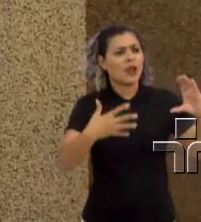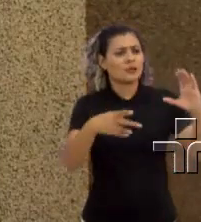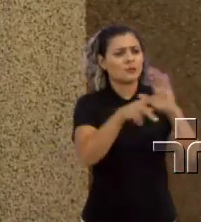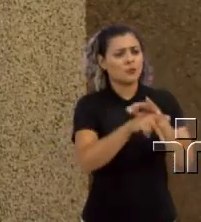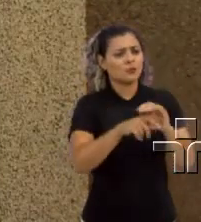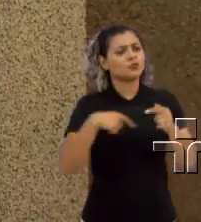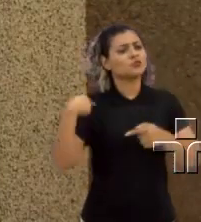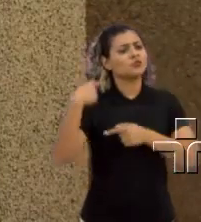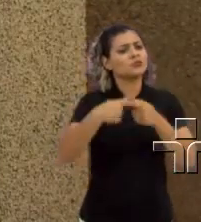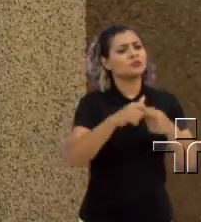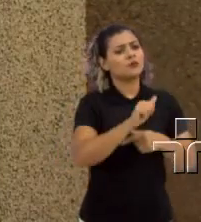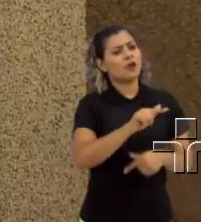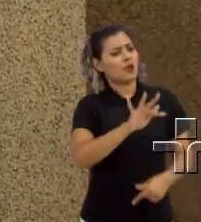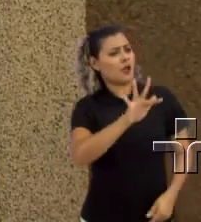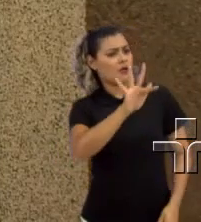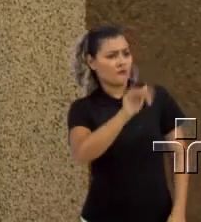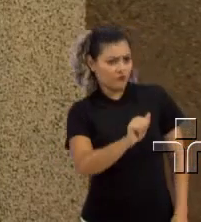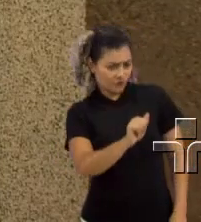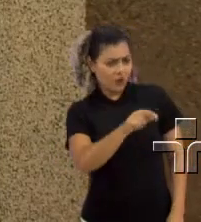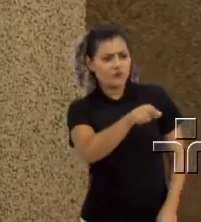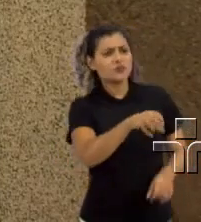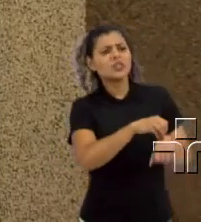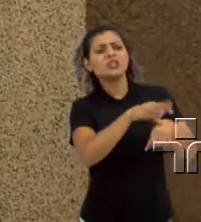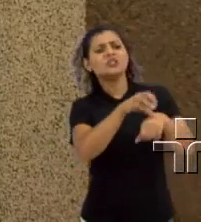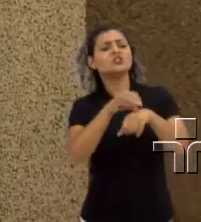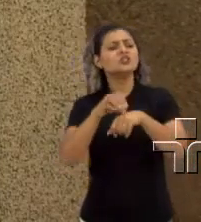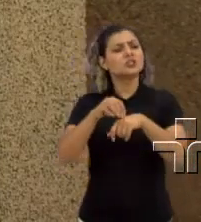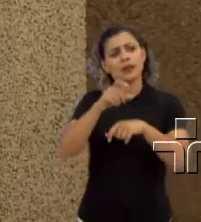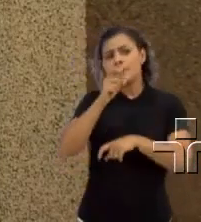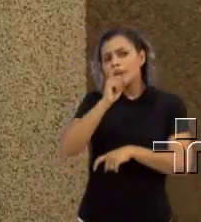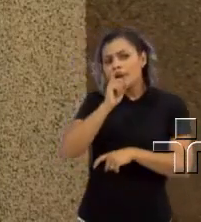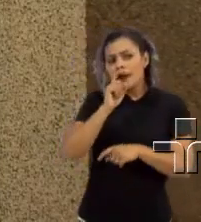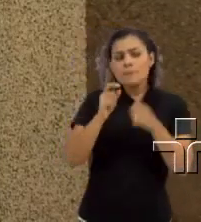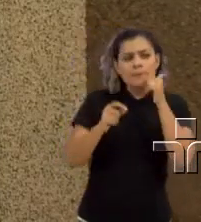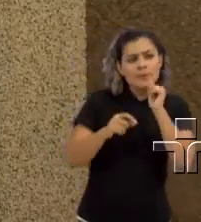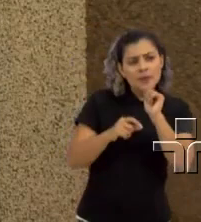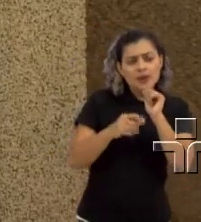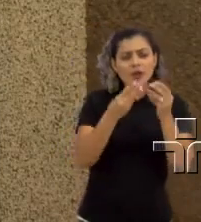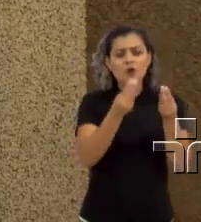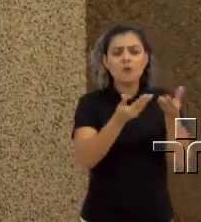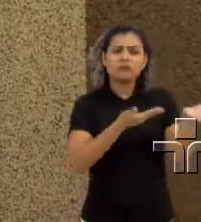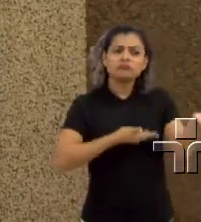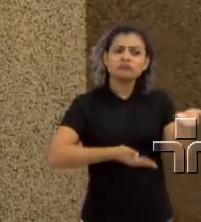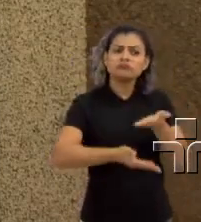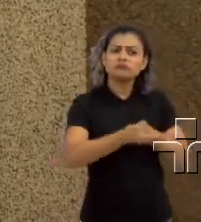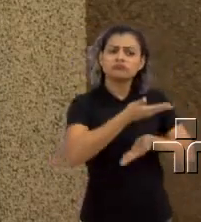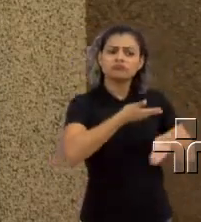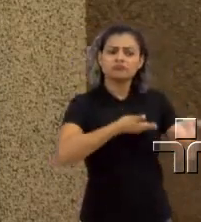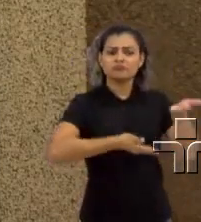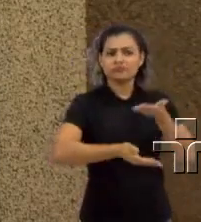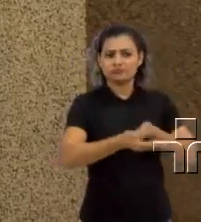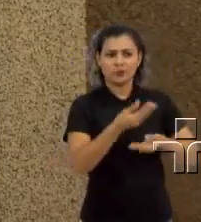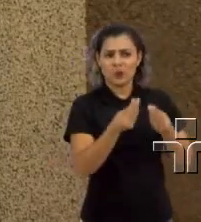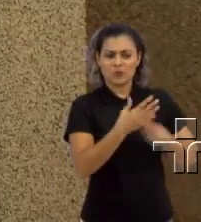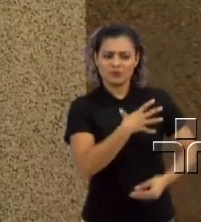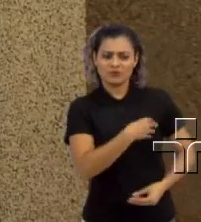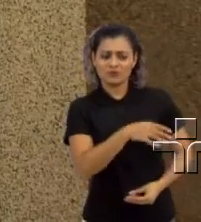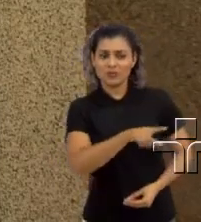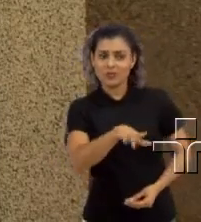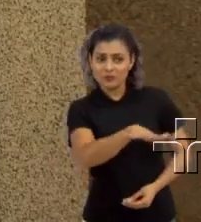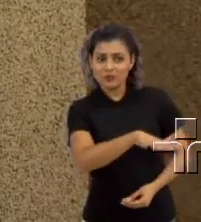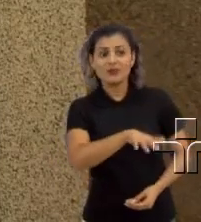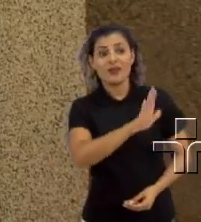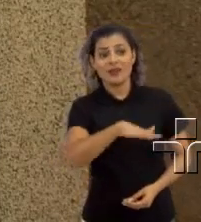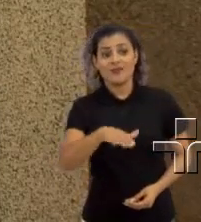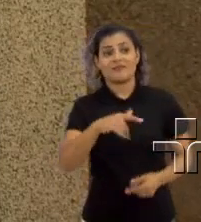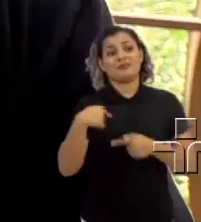dessa geração alfa e que dicas você dá para os pais? Como é que os pais fazem para lidar com esses filhos que são da